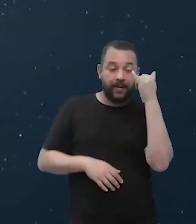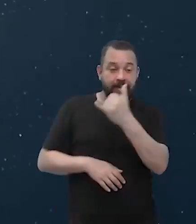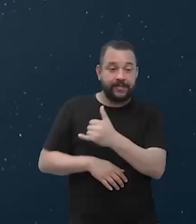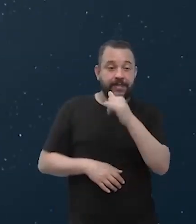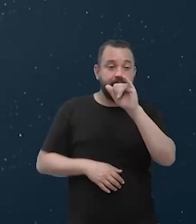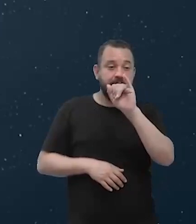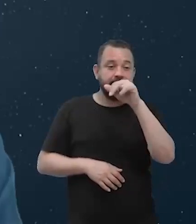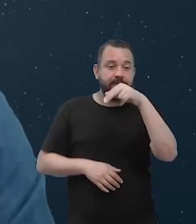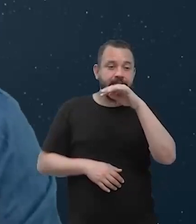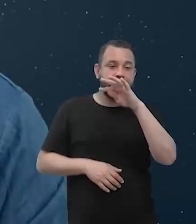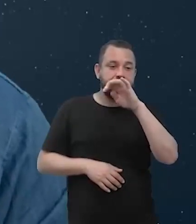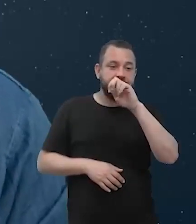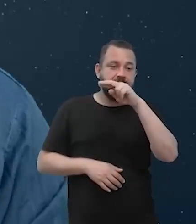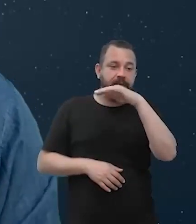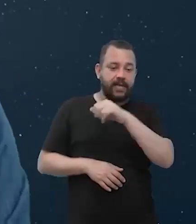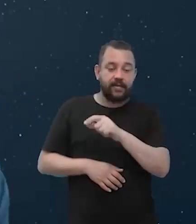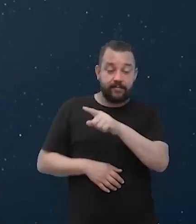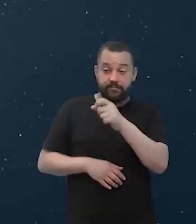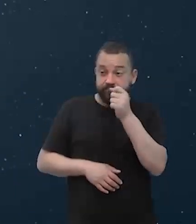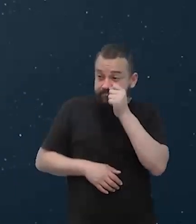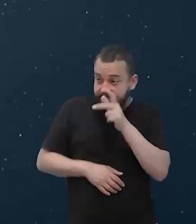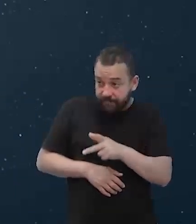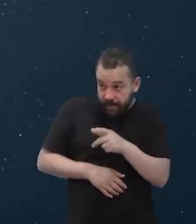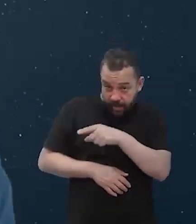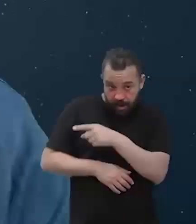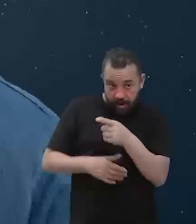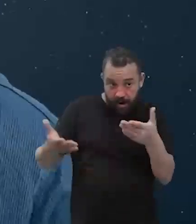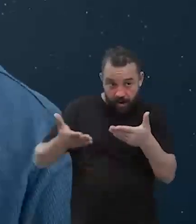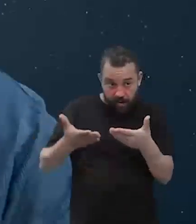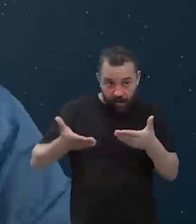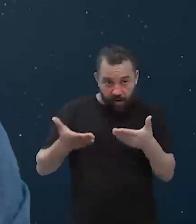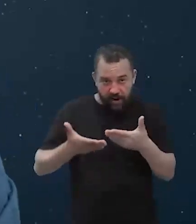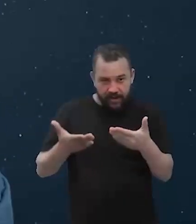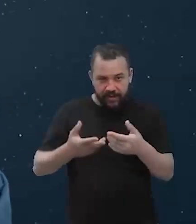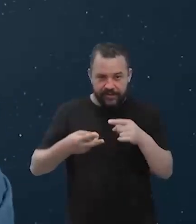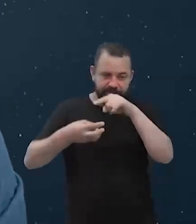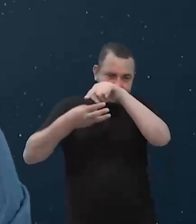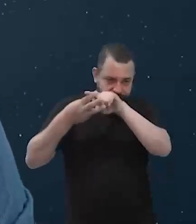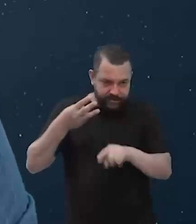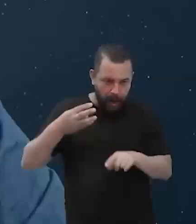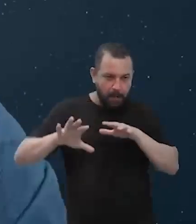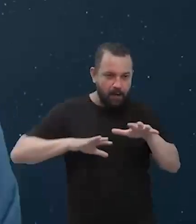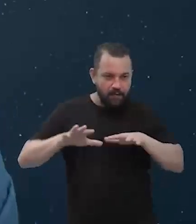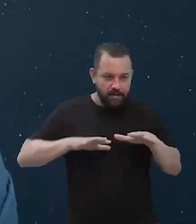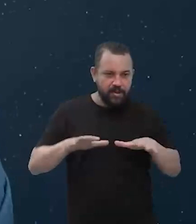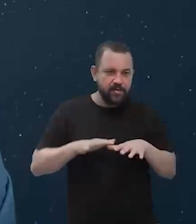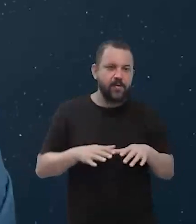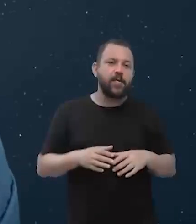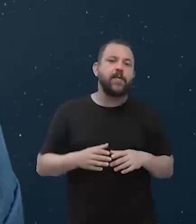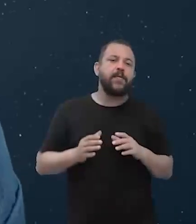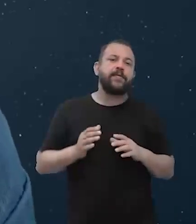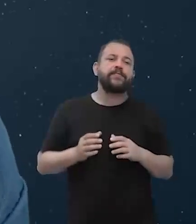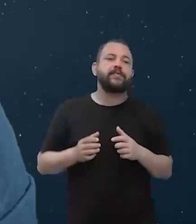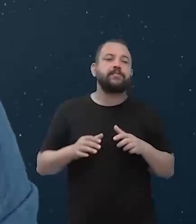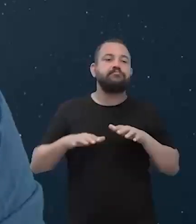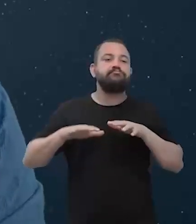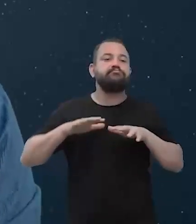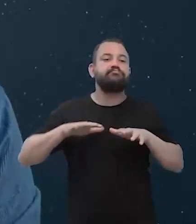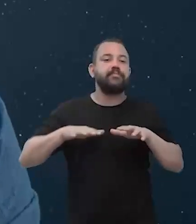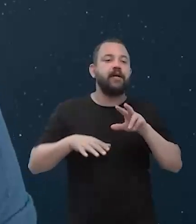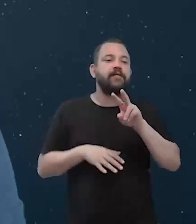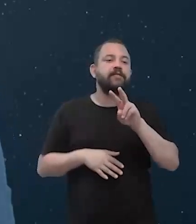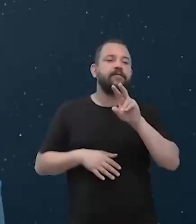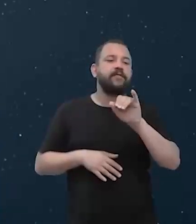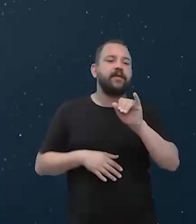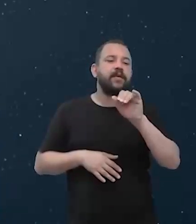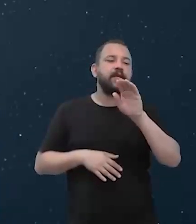Então, fica ligado porque o que acontece é que dentre esses três movimentos, o movimento de vibração da molécula, ele vai